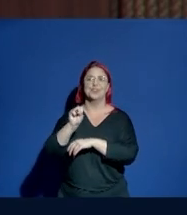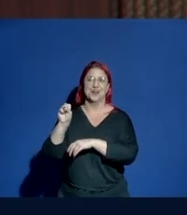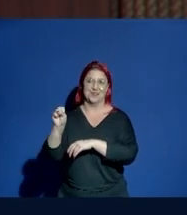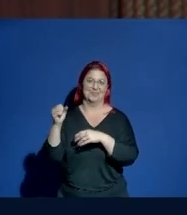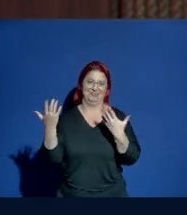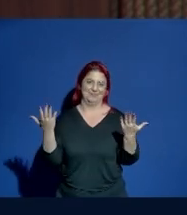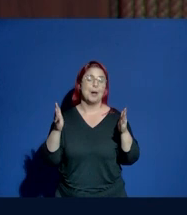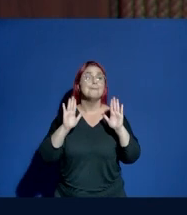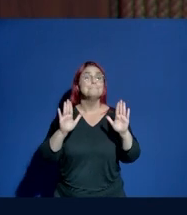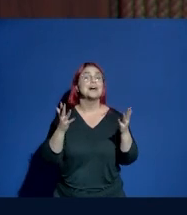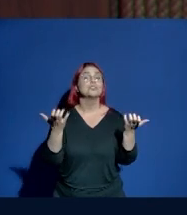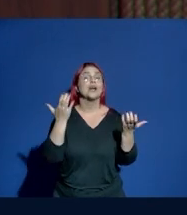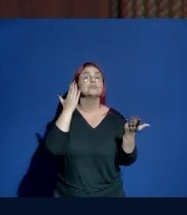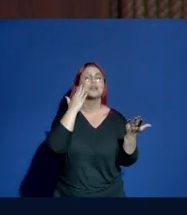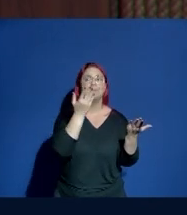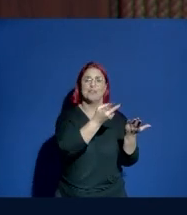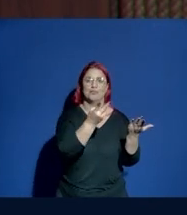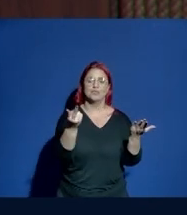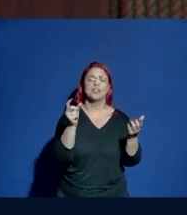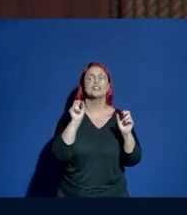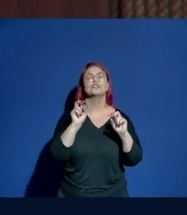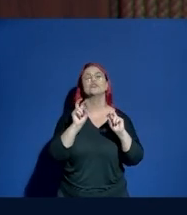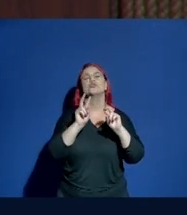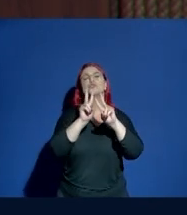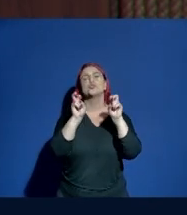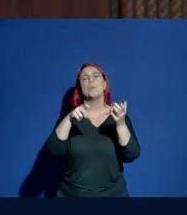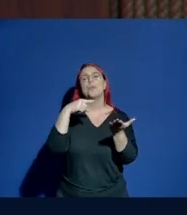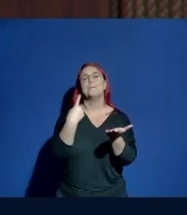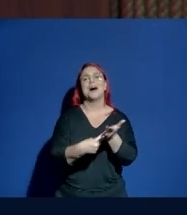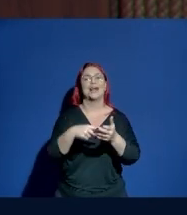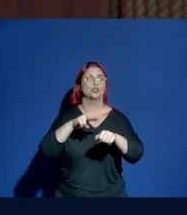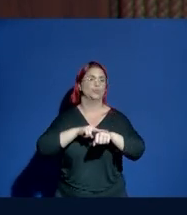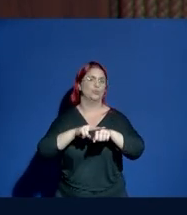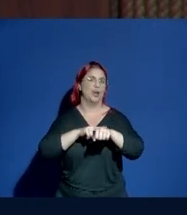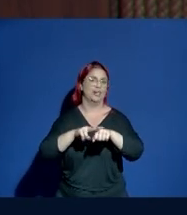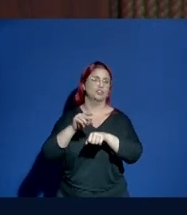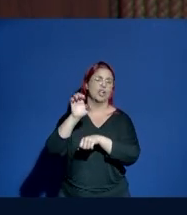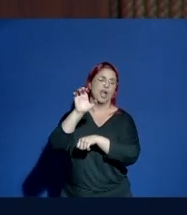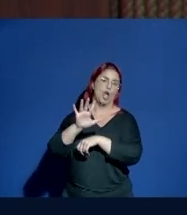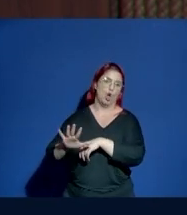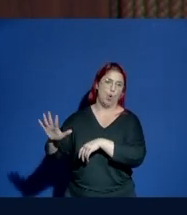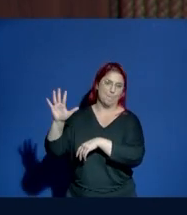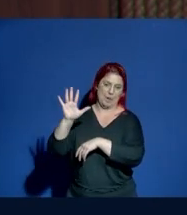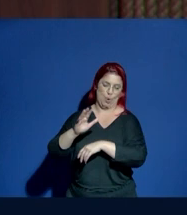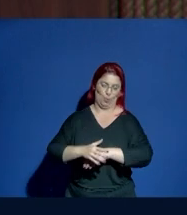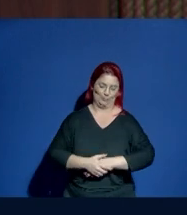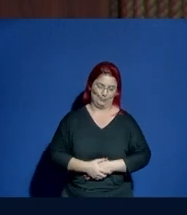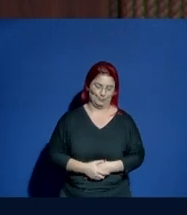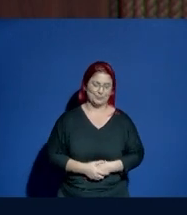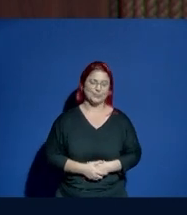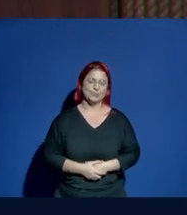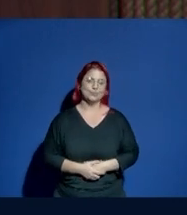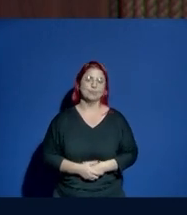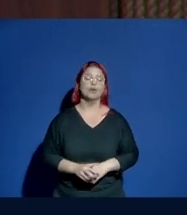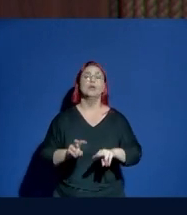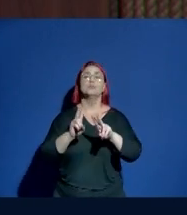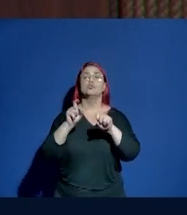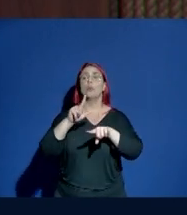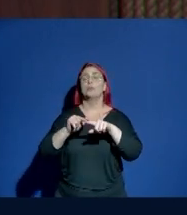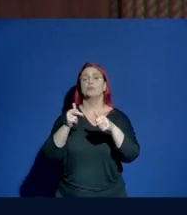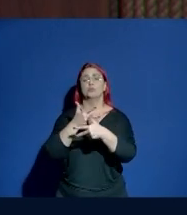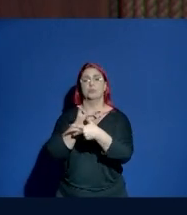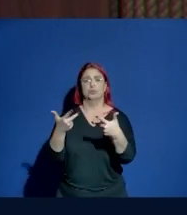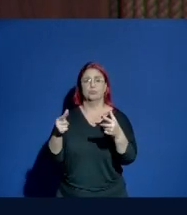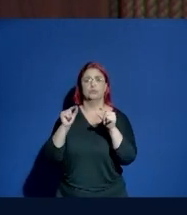ouvir você e sobre o pacto Verde europeu né que não diferencia aí os produtos provenientes